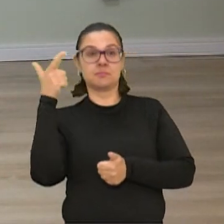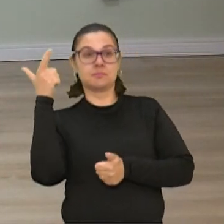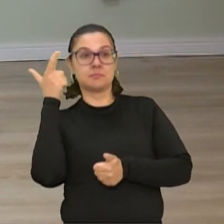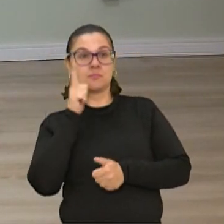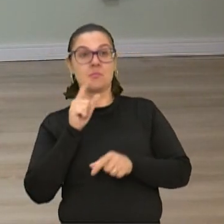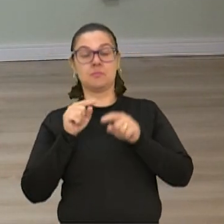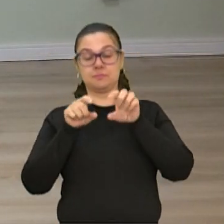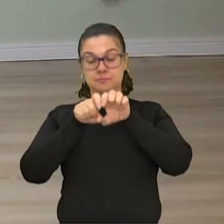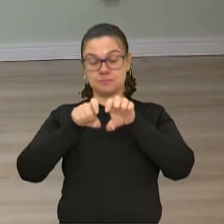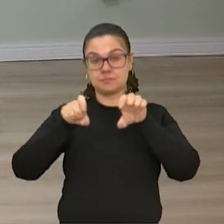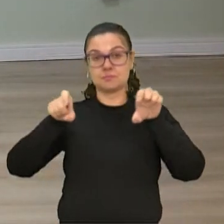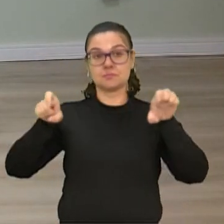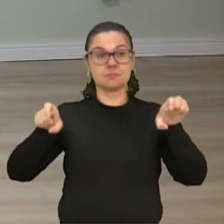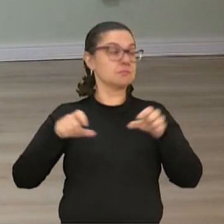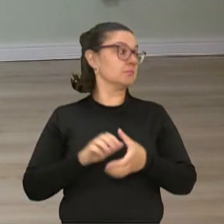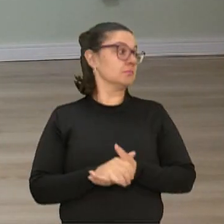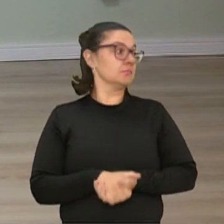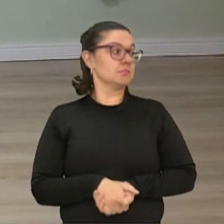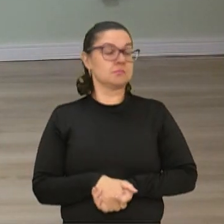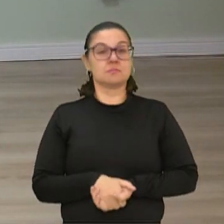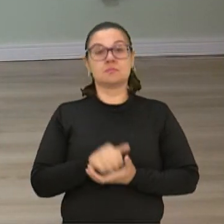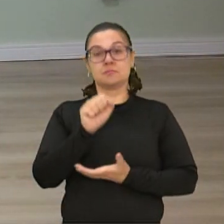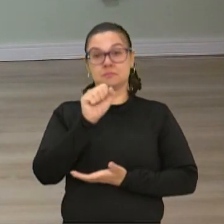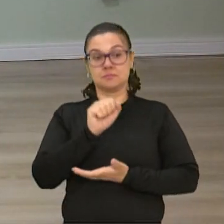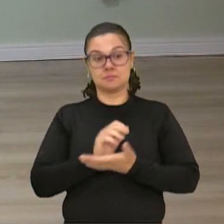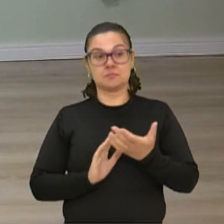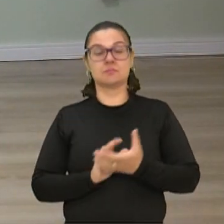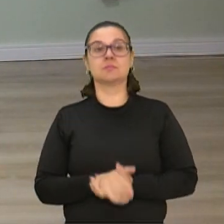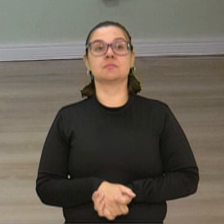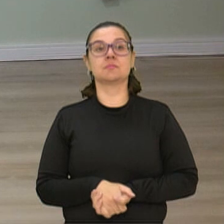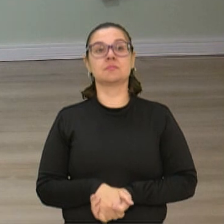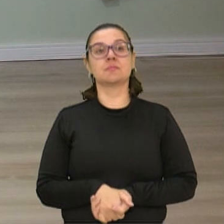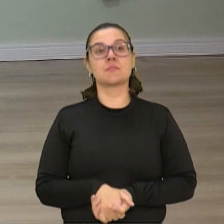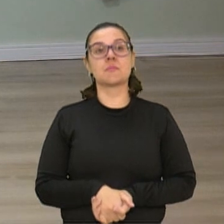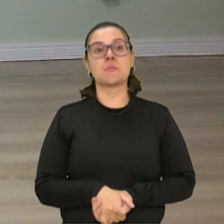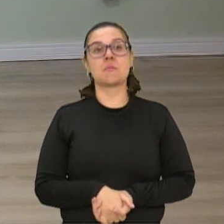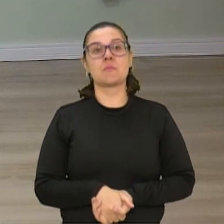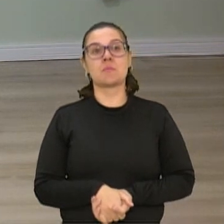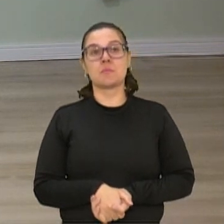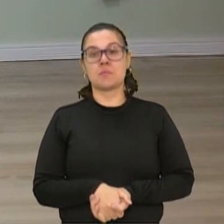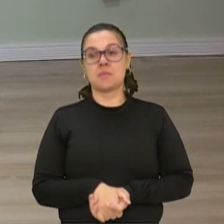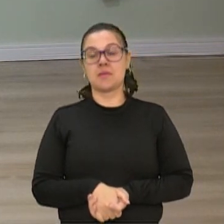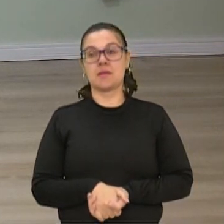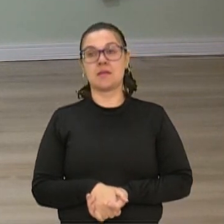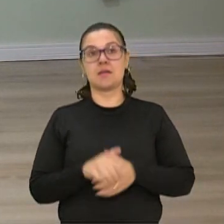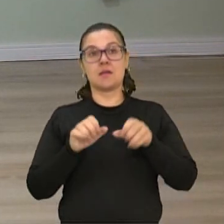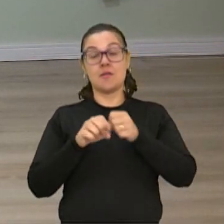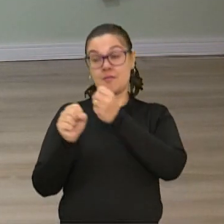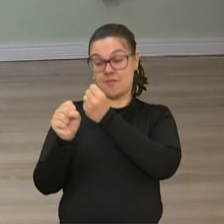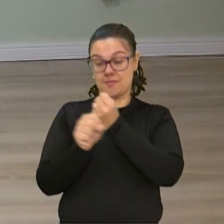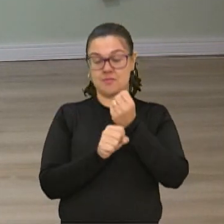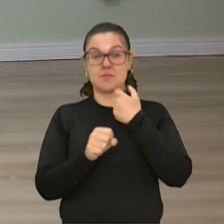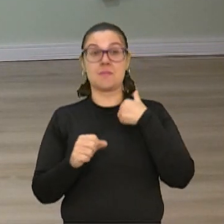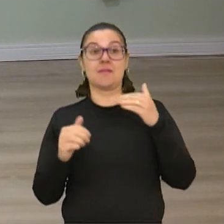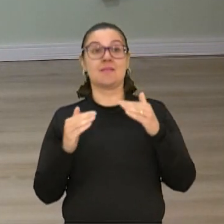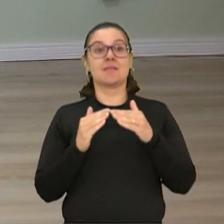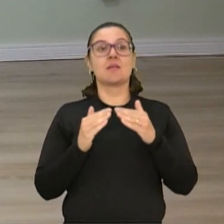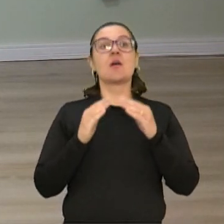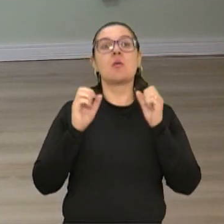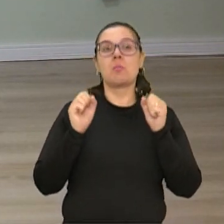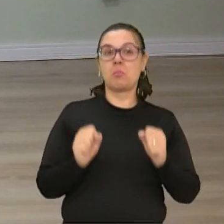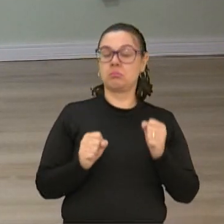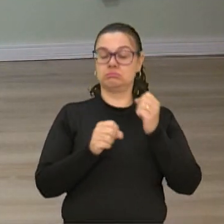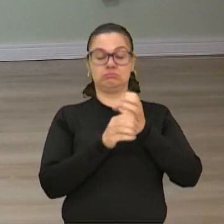pegá-la. A gente vai iniciar a atividade com um bastão. Eu estou usando aqui, ó, o cabo de vassoura da minha casa. Poderia ser